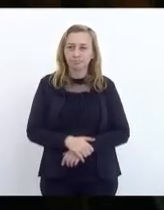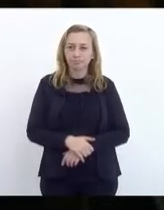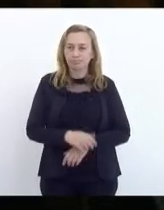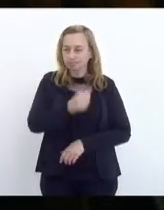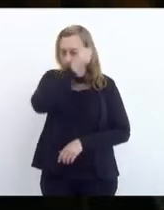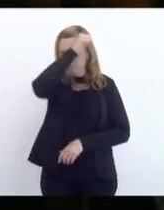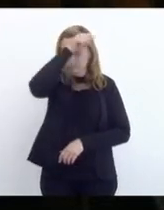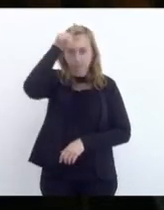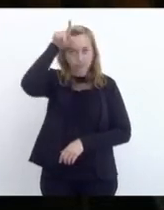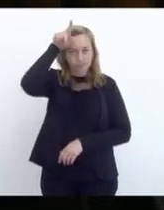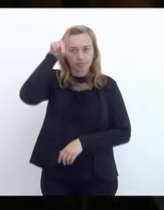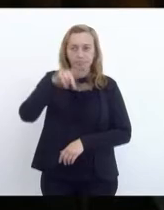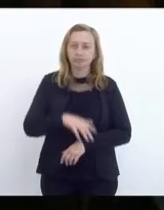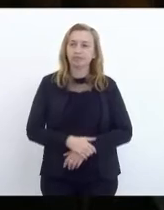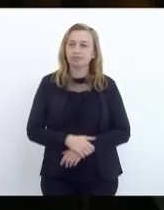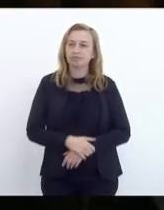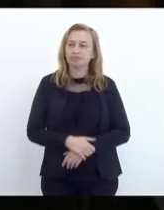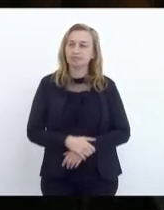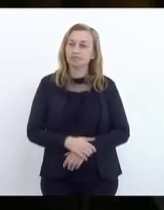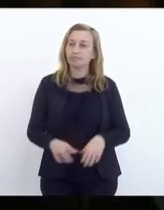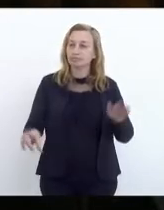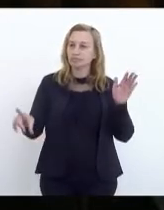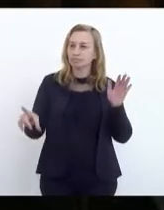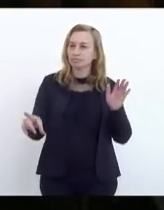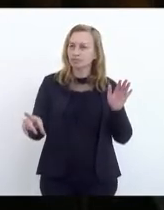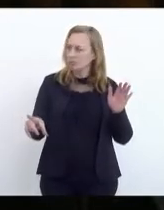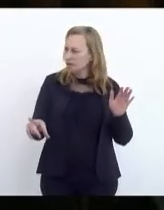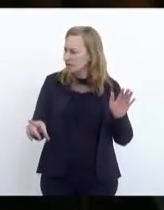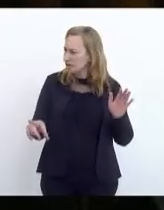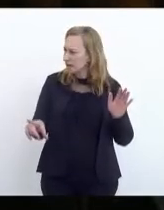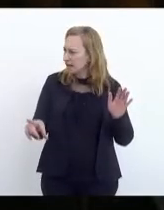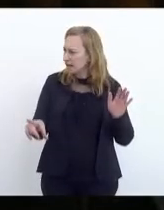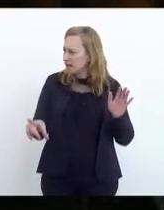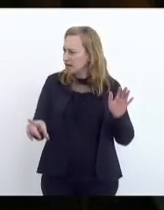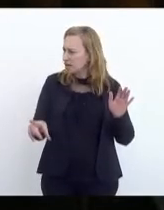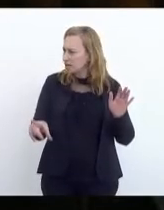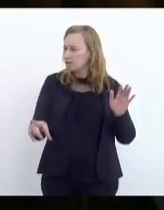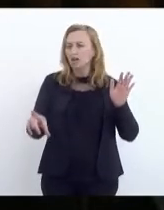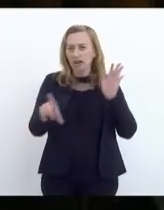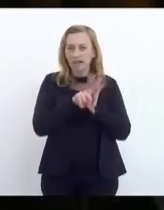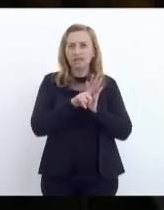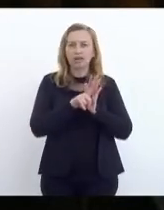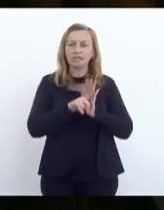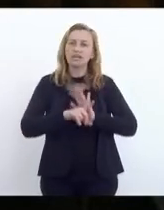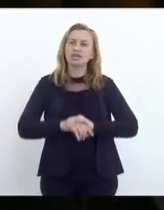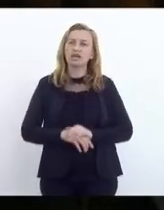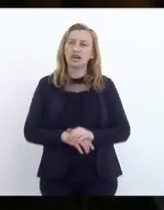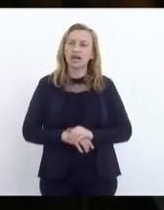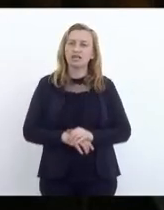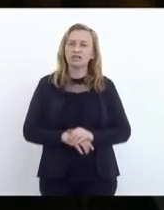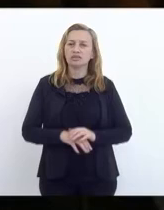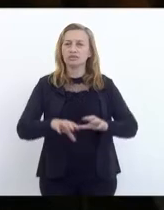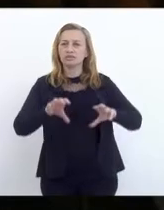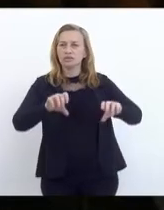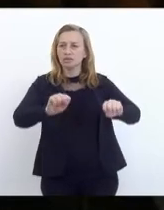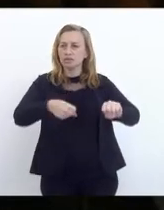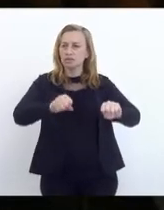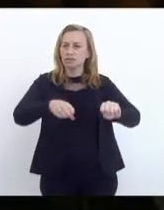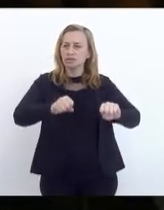Prefeitos desta lei serão considerados trabalhadores autônomos